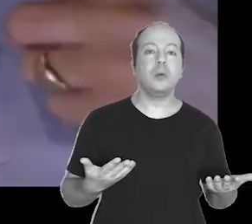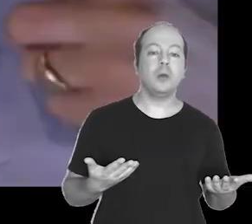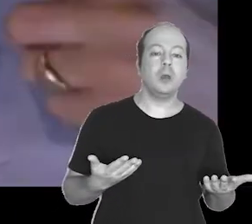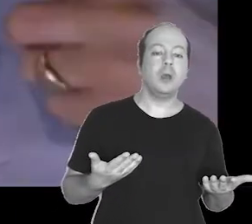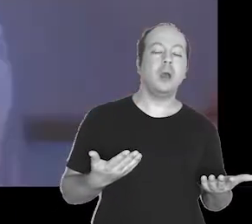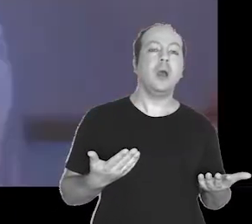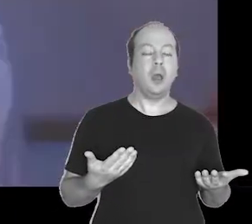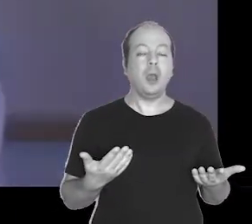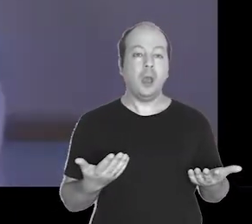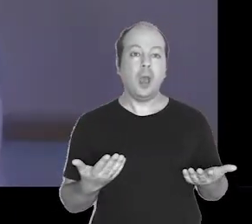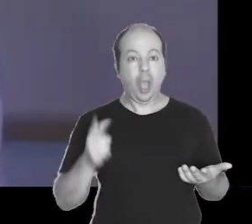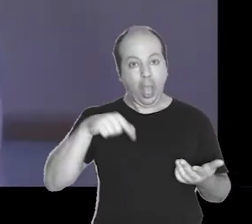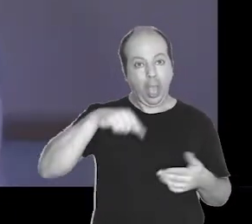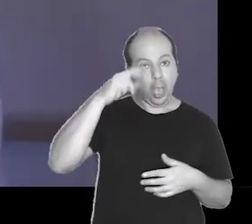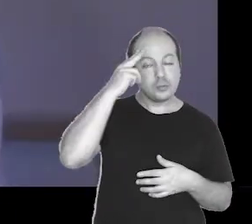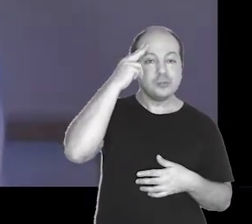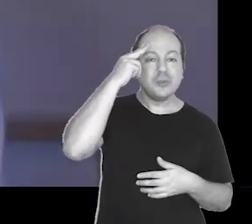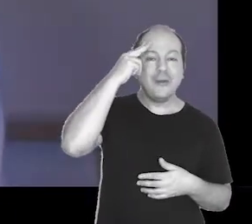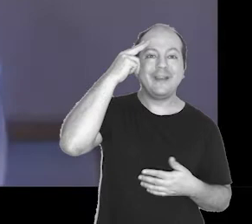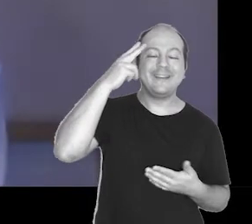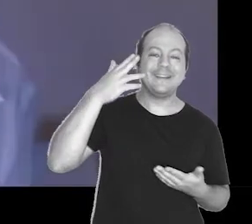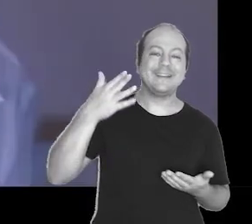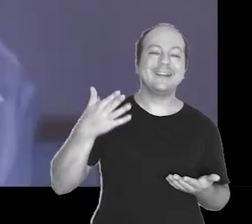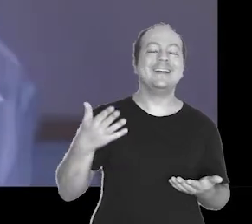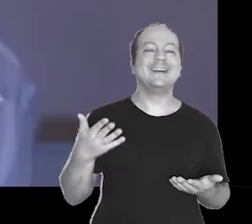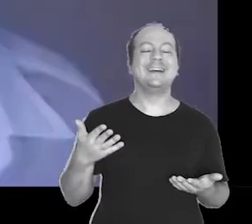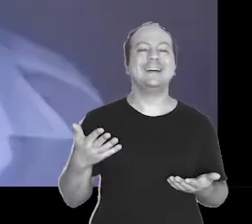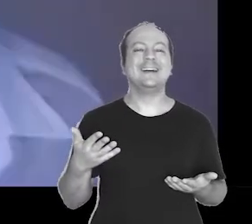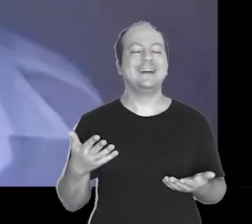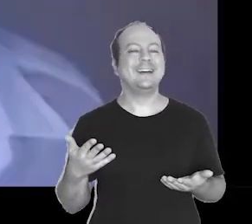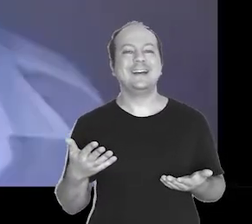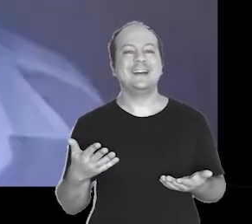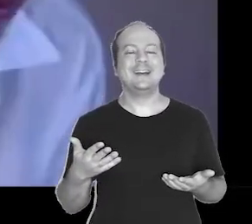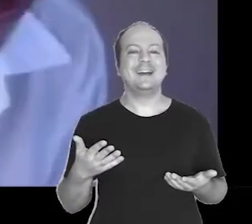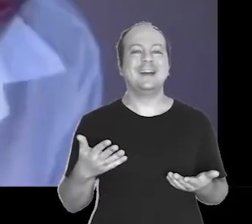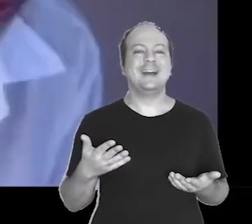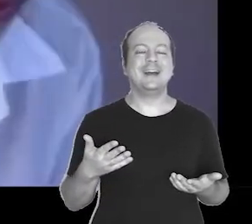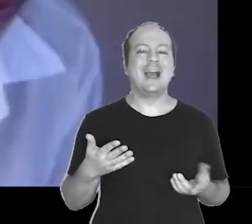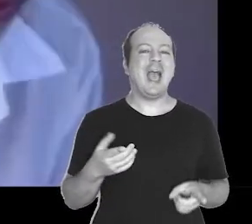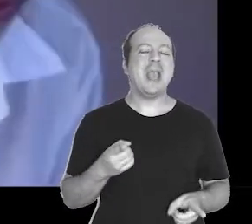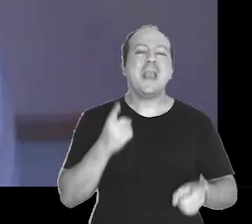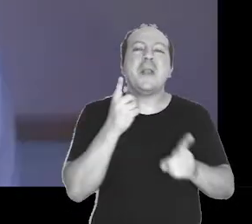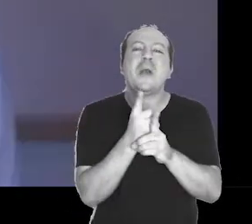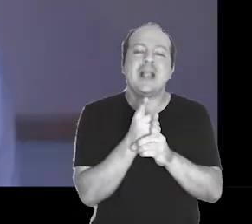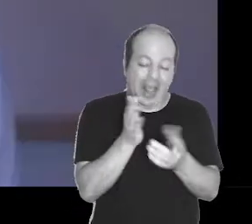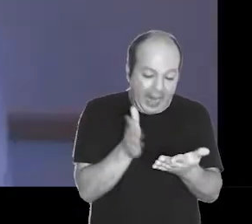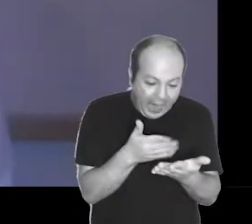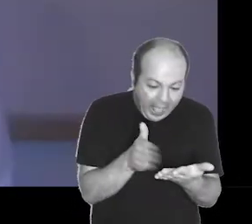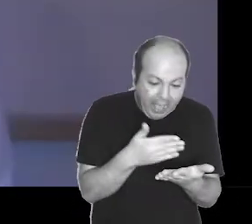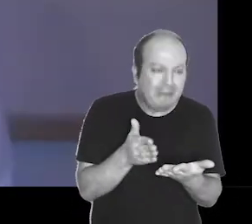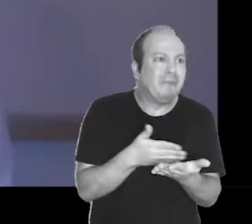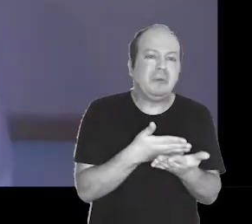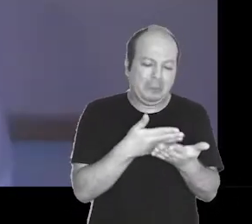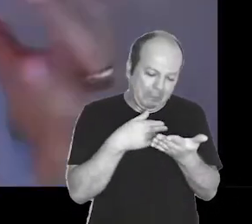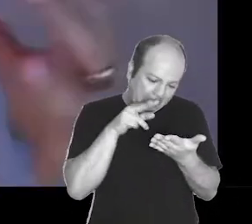isto aqui já é um sonho. Não tentem me encontrar nos livros quando